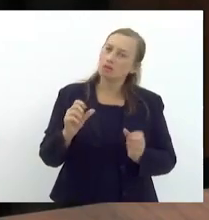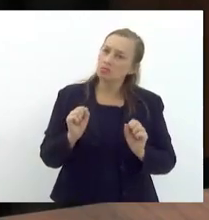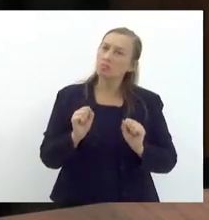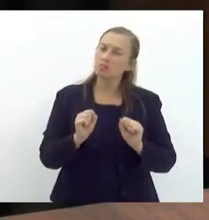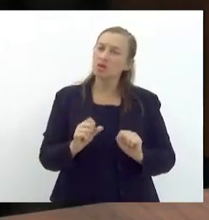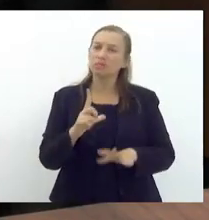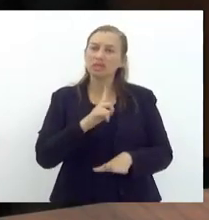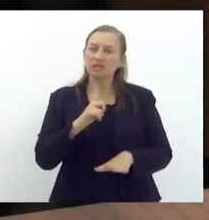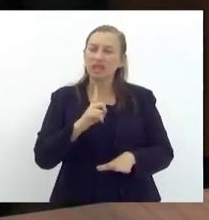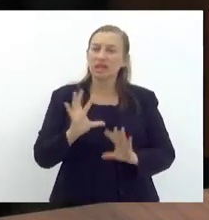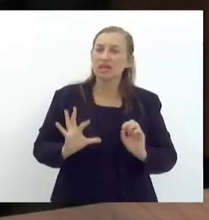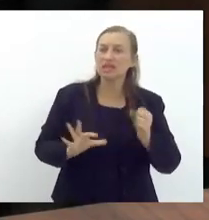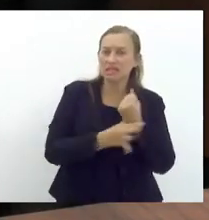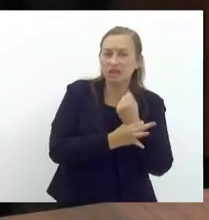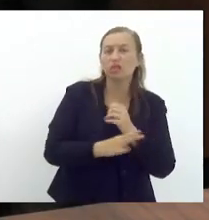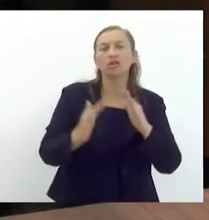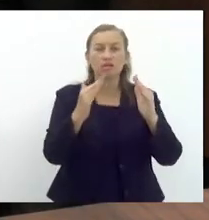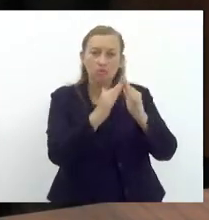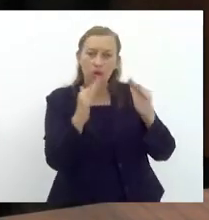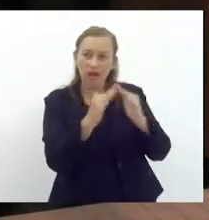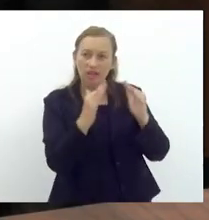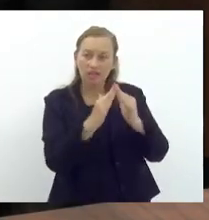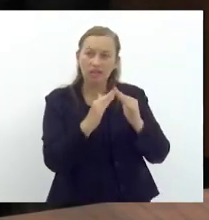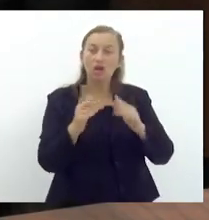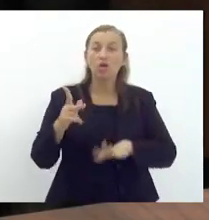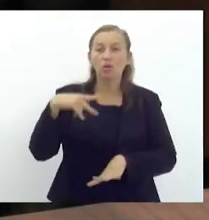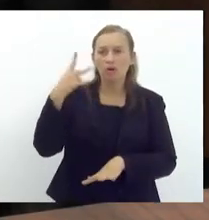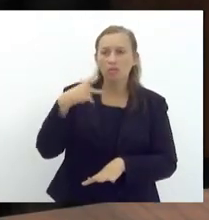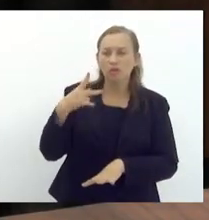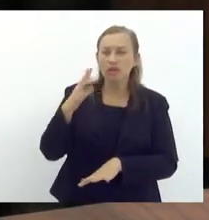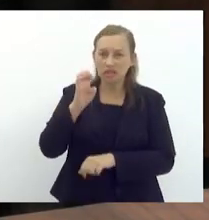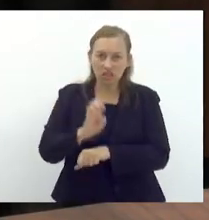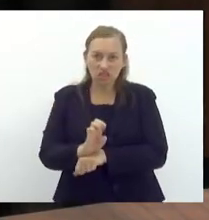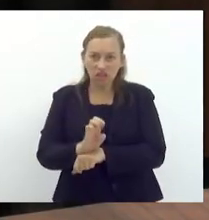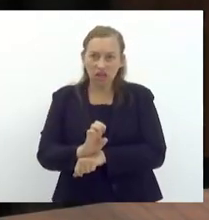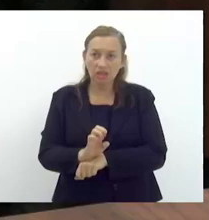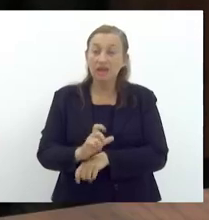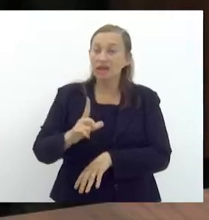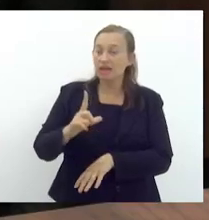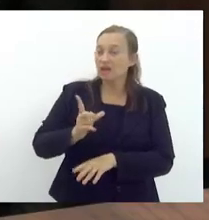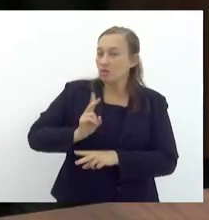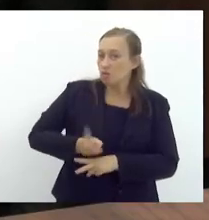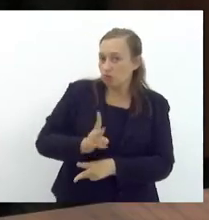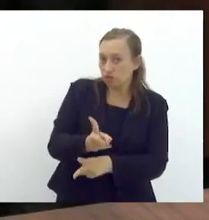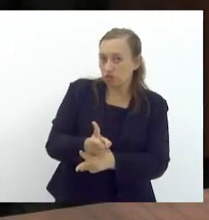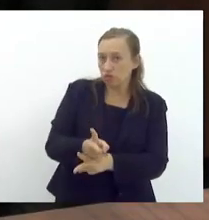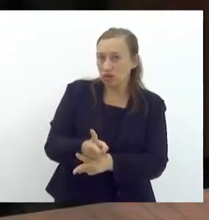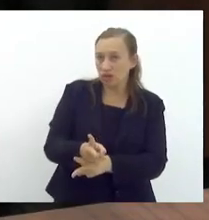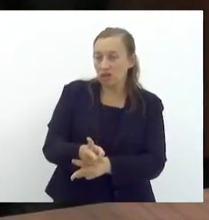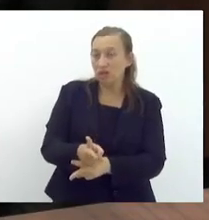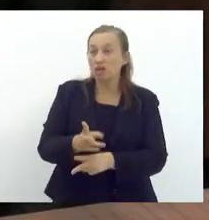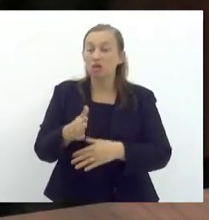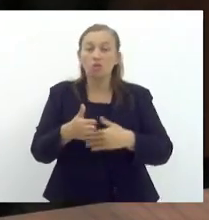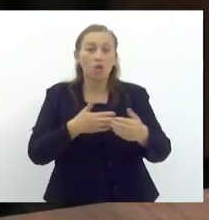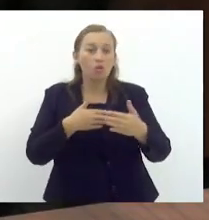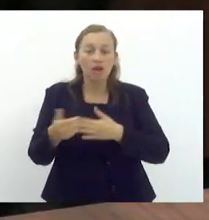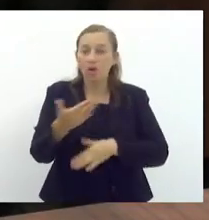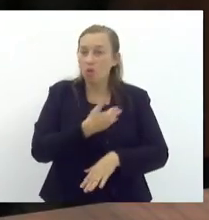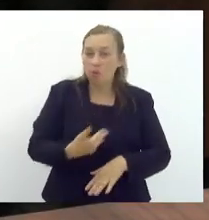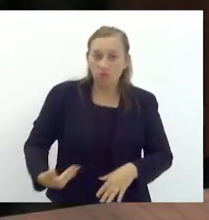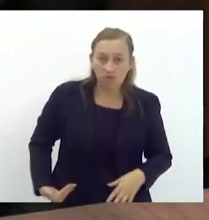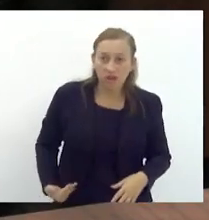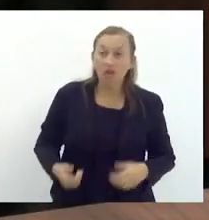para garantir que a habitação seja uma política de estado permanente seja qual for o governo